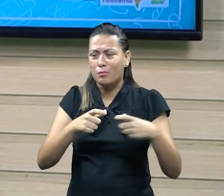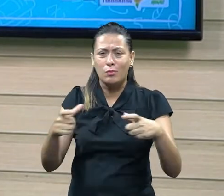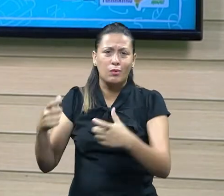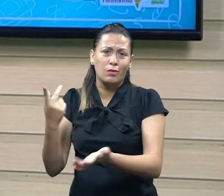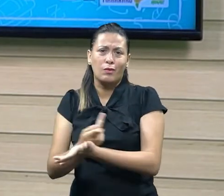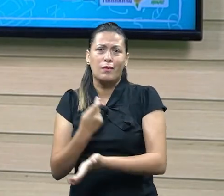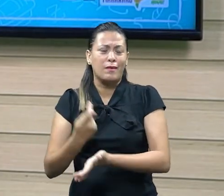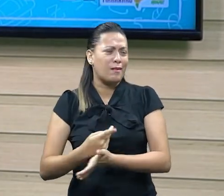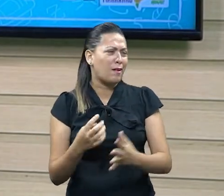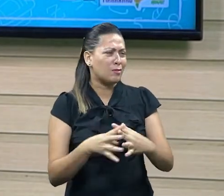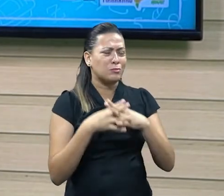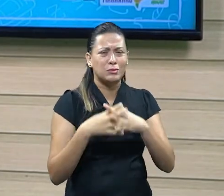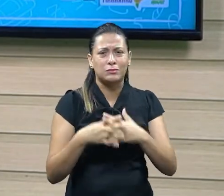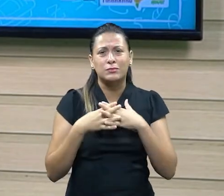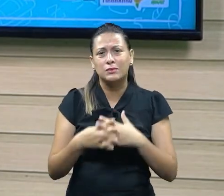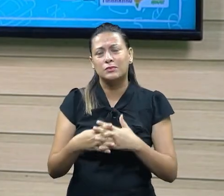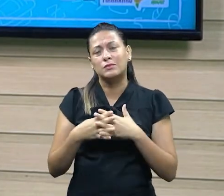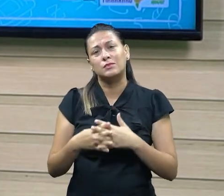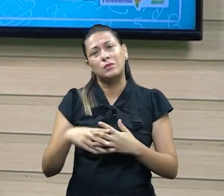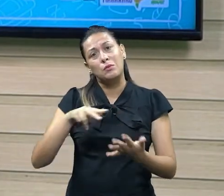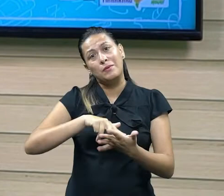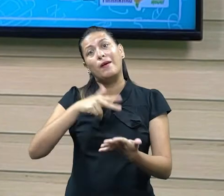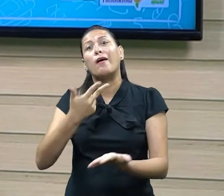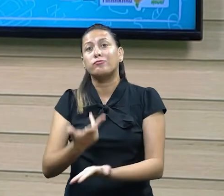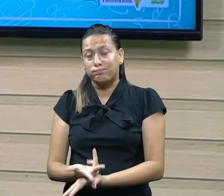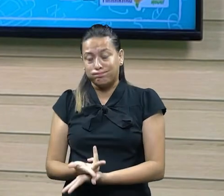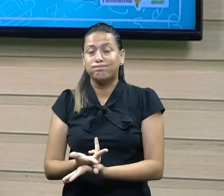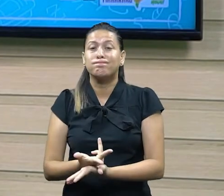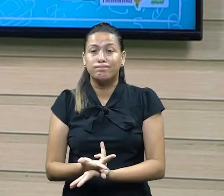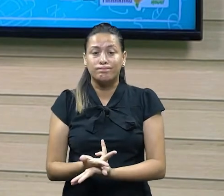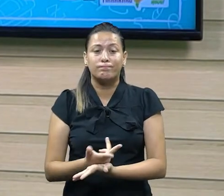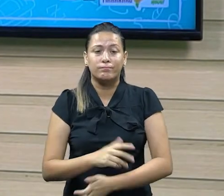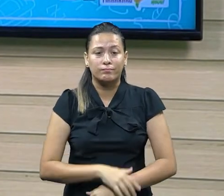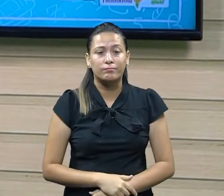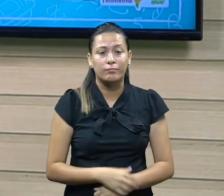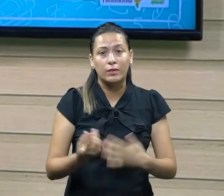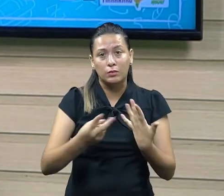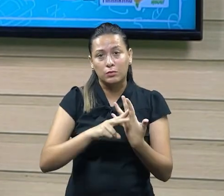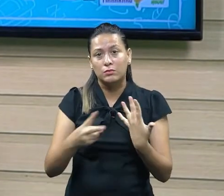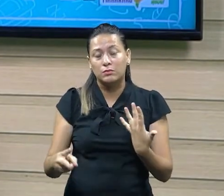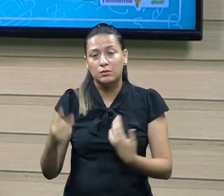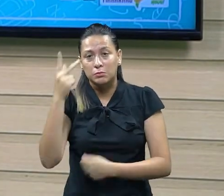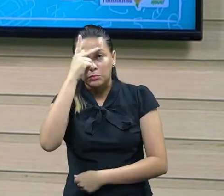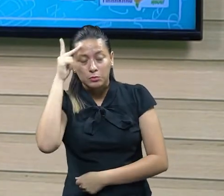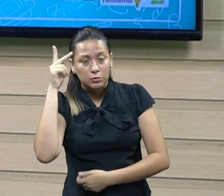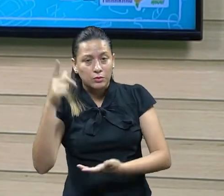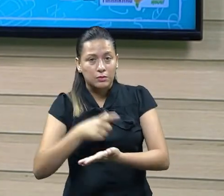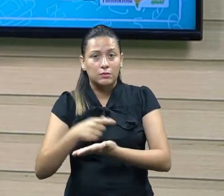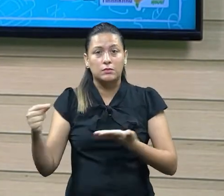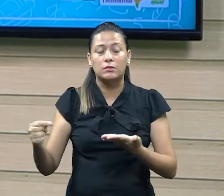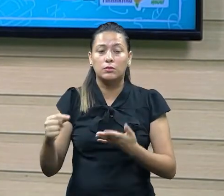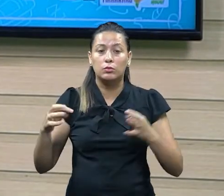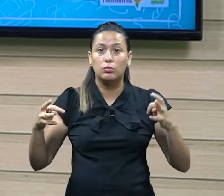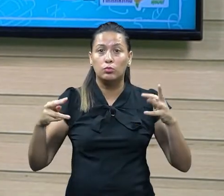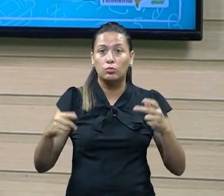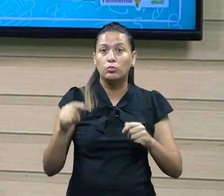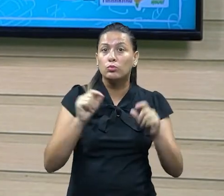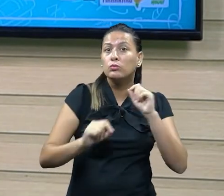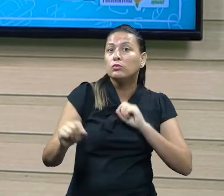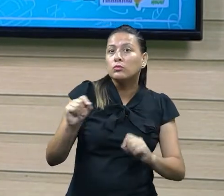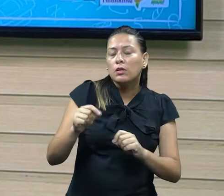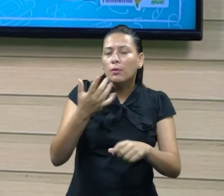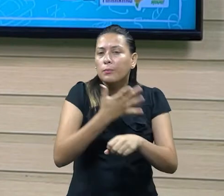pode acabar atrapalhando os outros, pode acabar caindo e prejudicando quem está saindo. Então tudo isso precisa